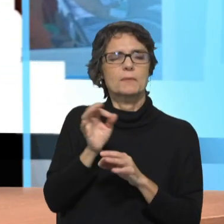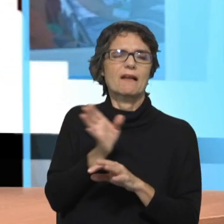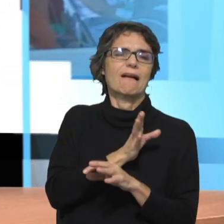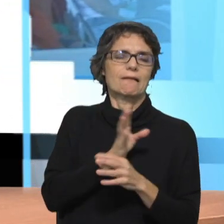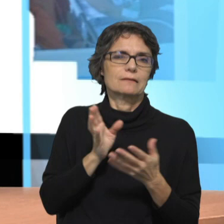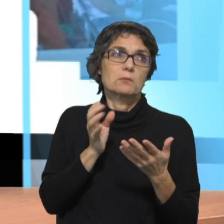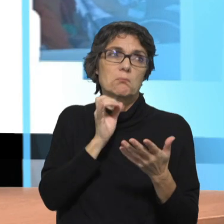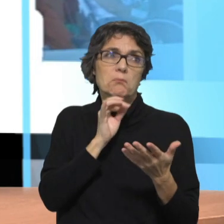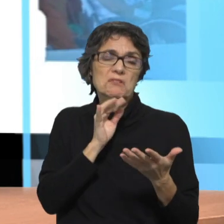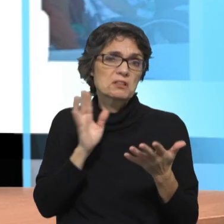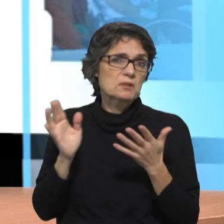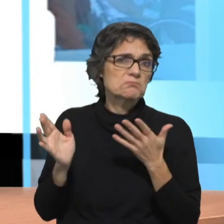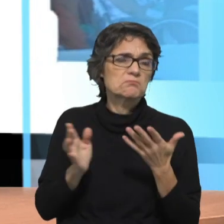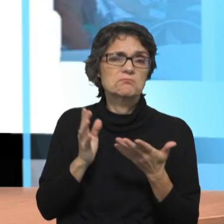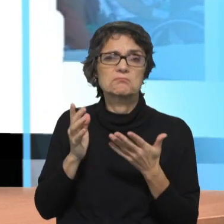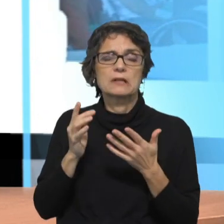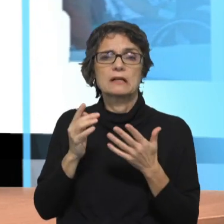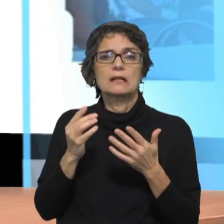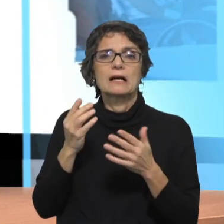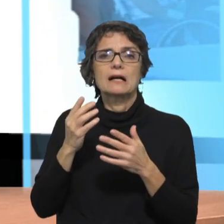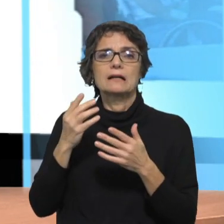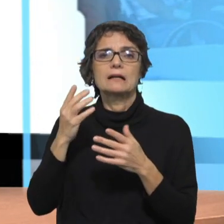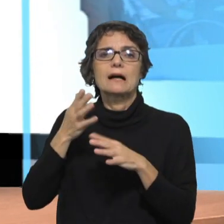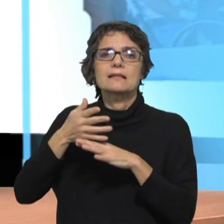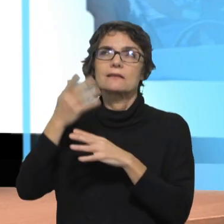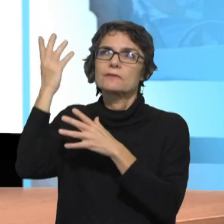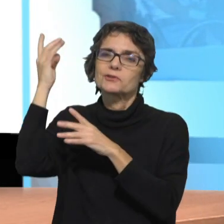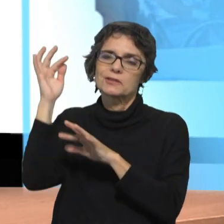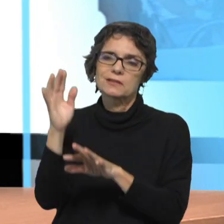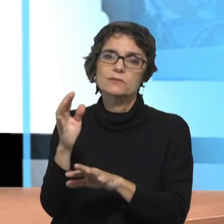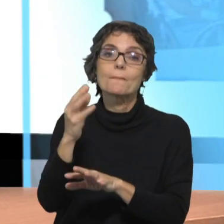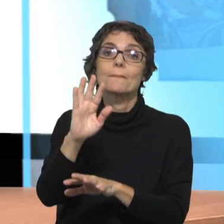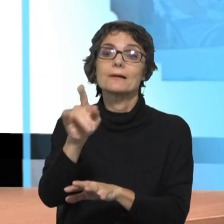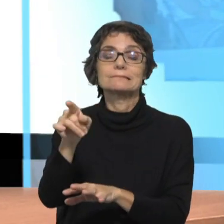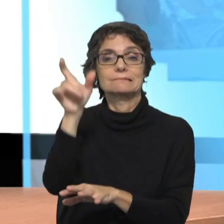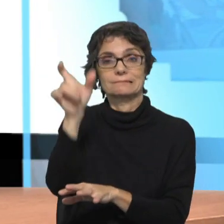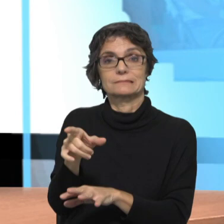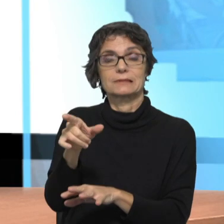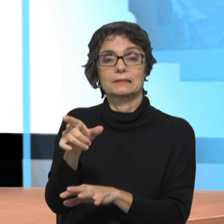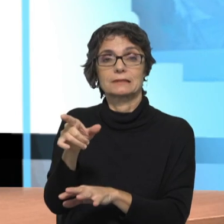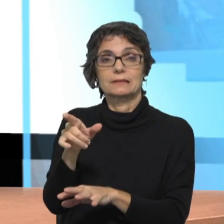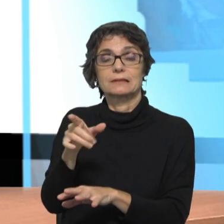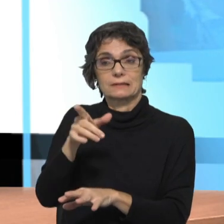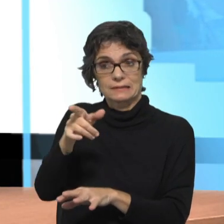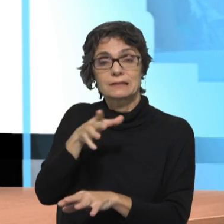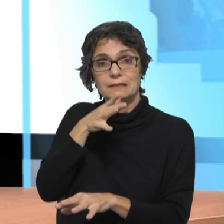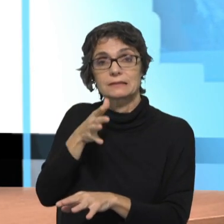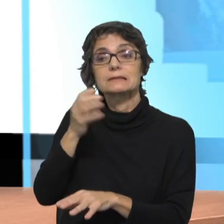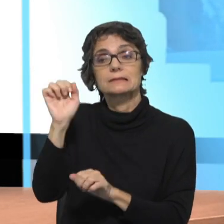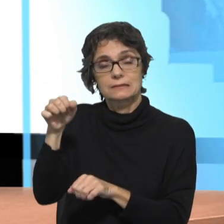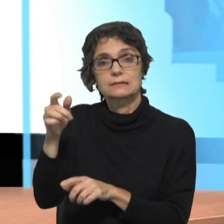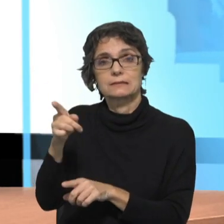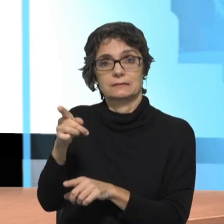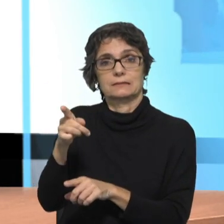sempre, na omnisciência de Deus, mas Maria teve que dar o seu sim através de um